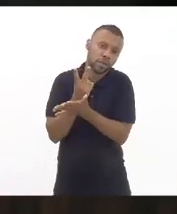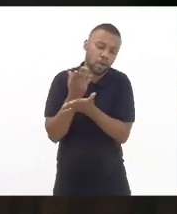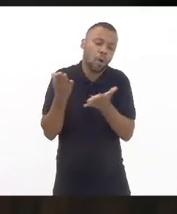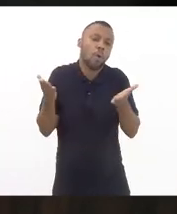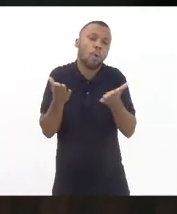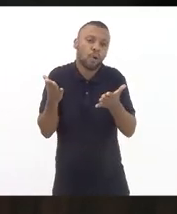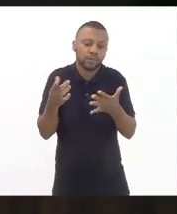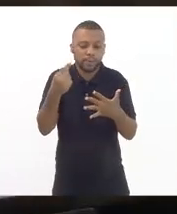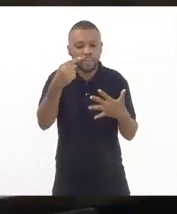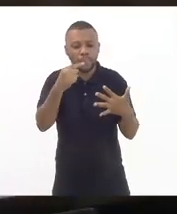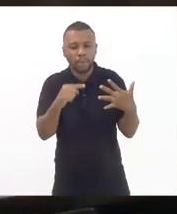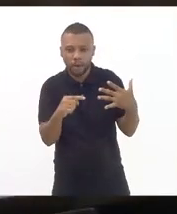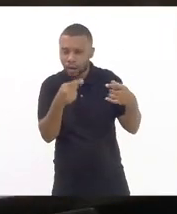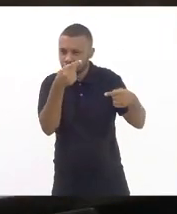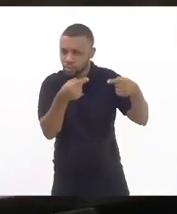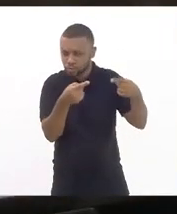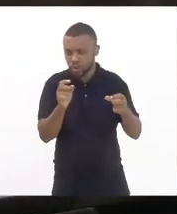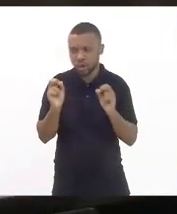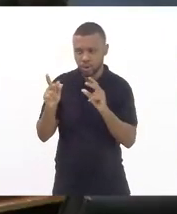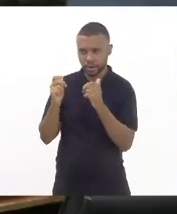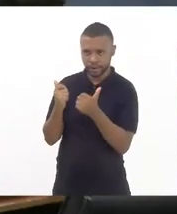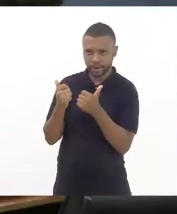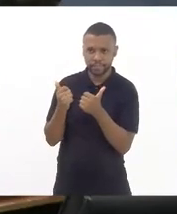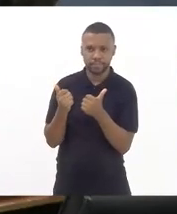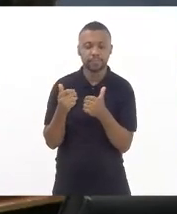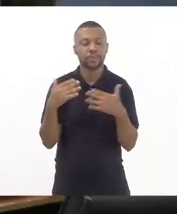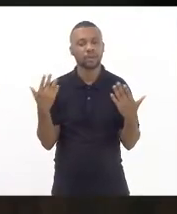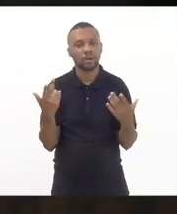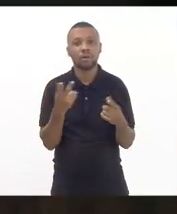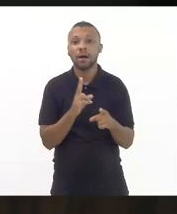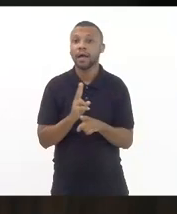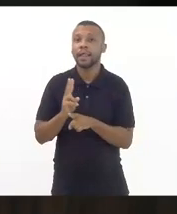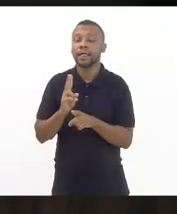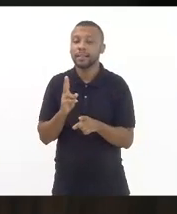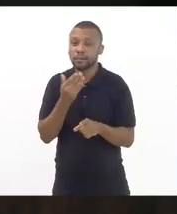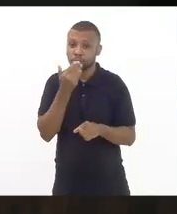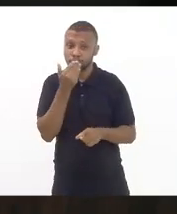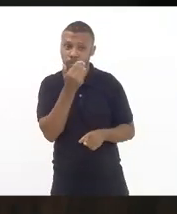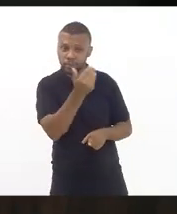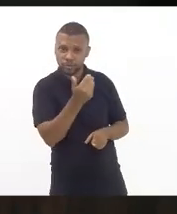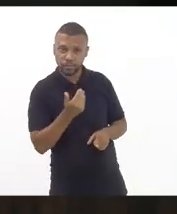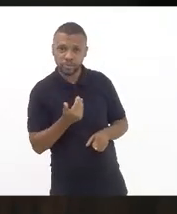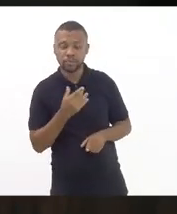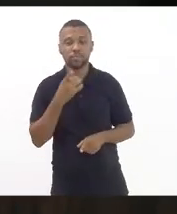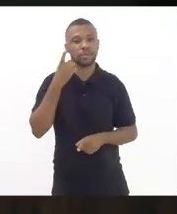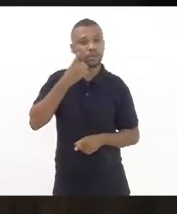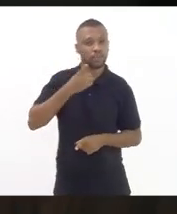ser? Ok? Bem, atendendo o pedido do deputado delegado,